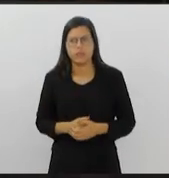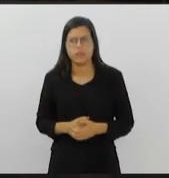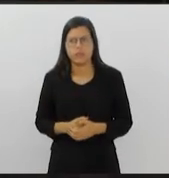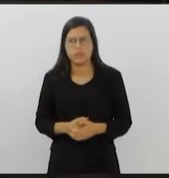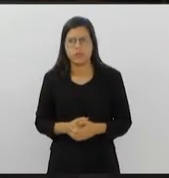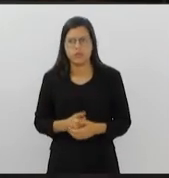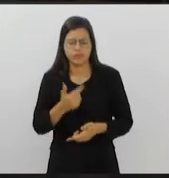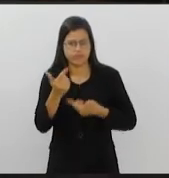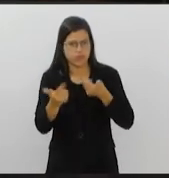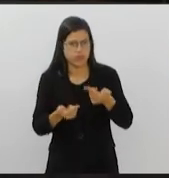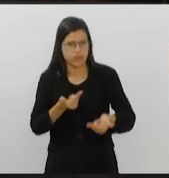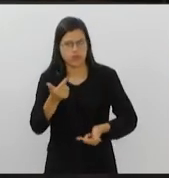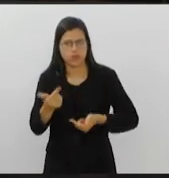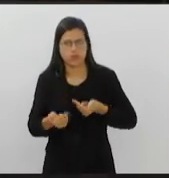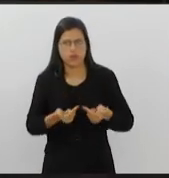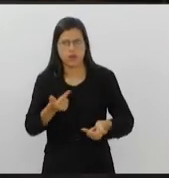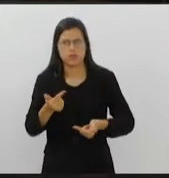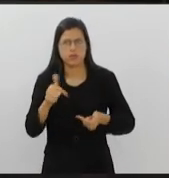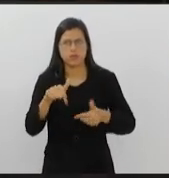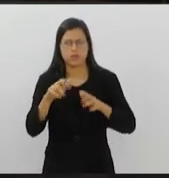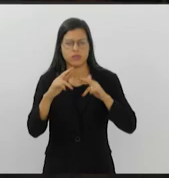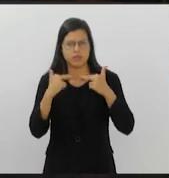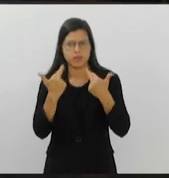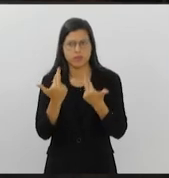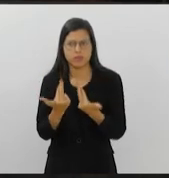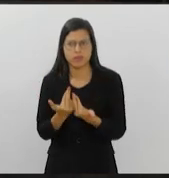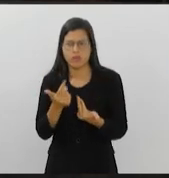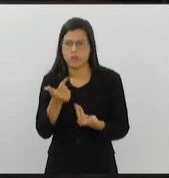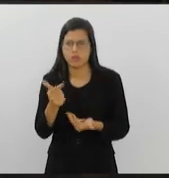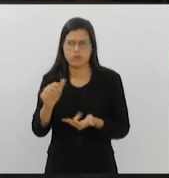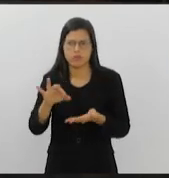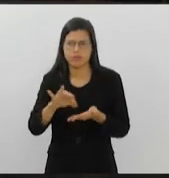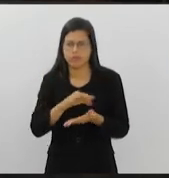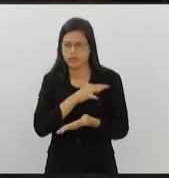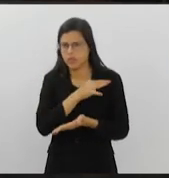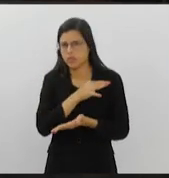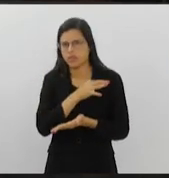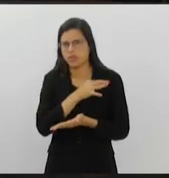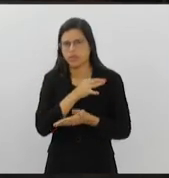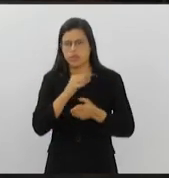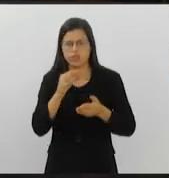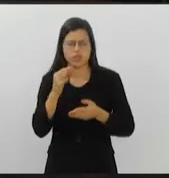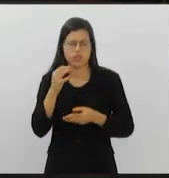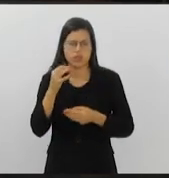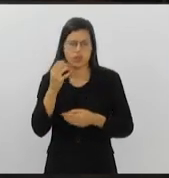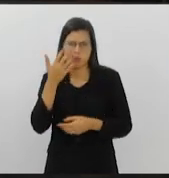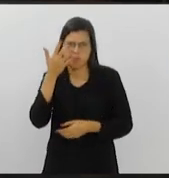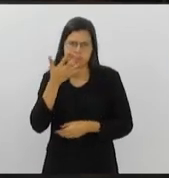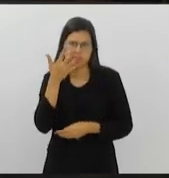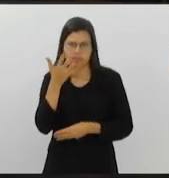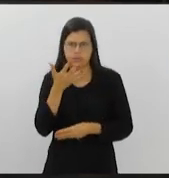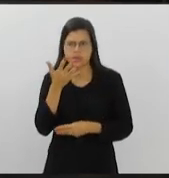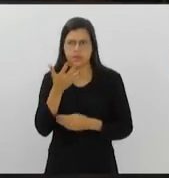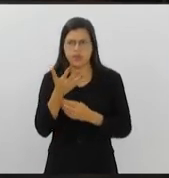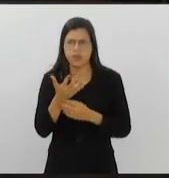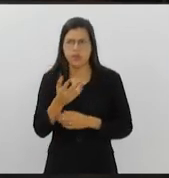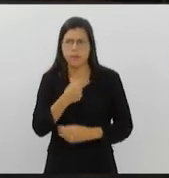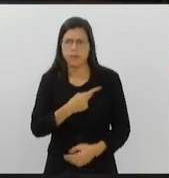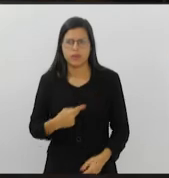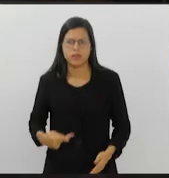aos trabalhos, aqui nas sessões, não havendo, portanto, mais oradores inscritos, a